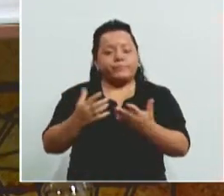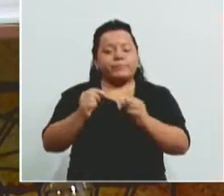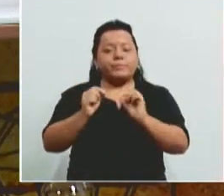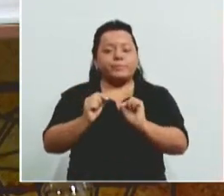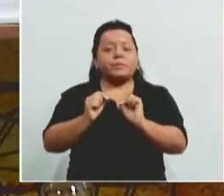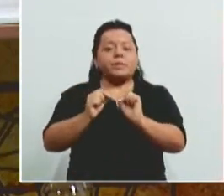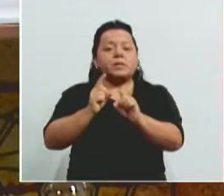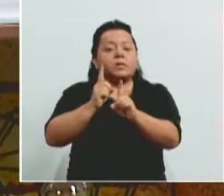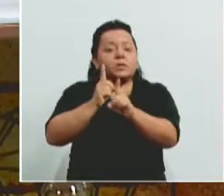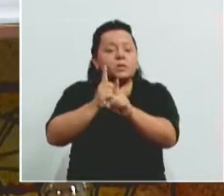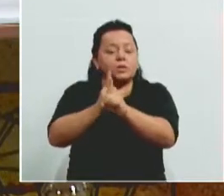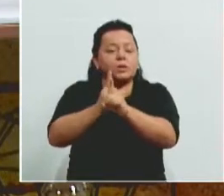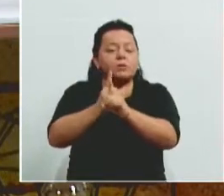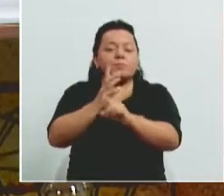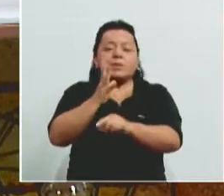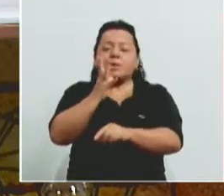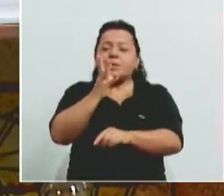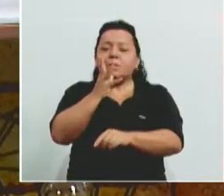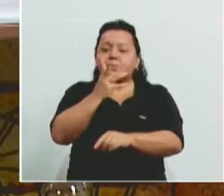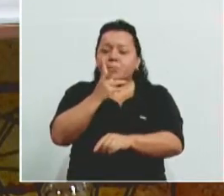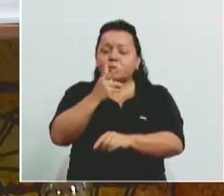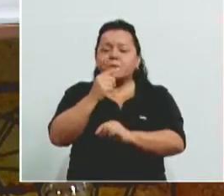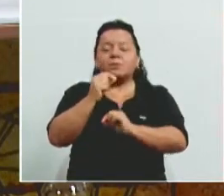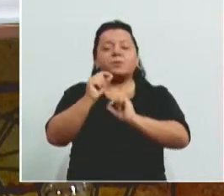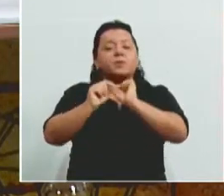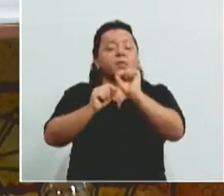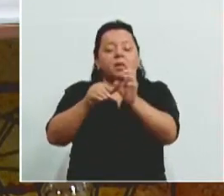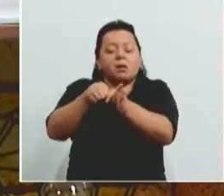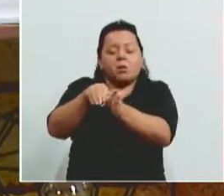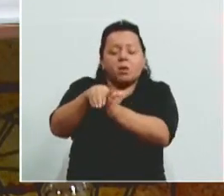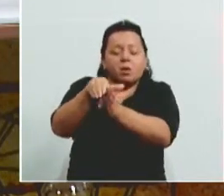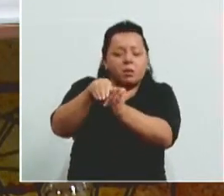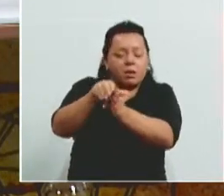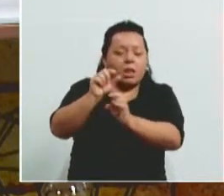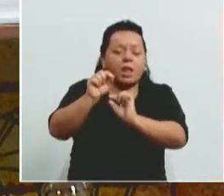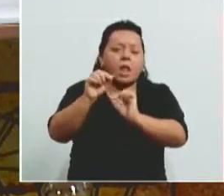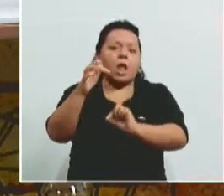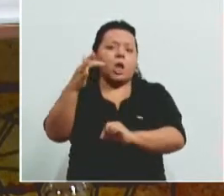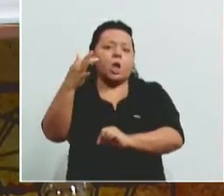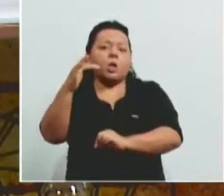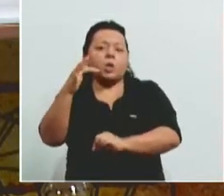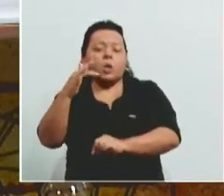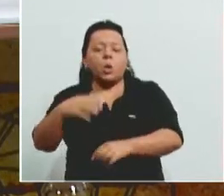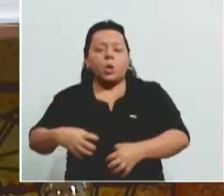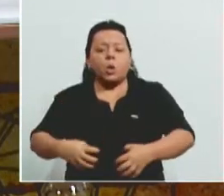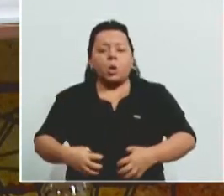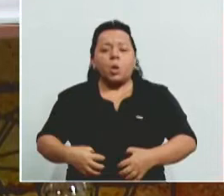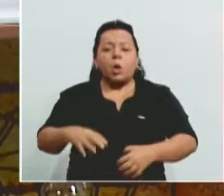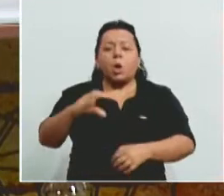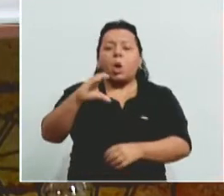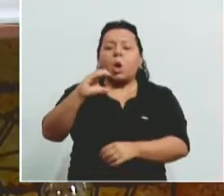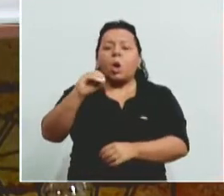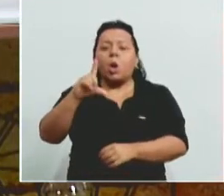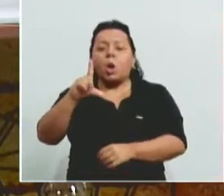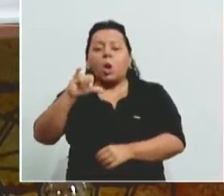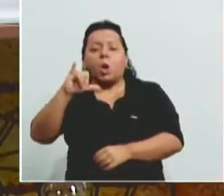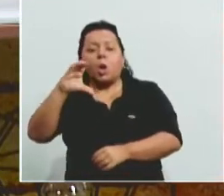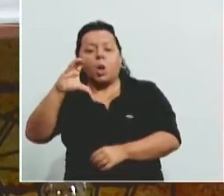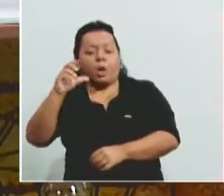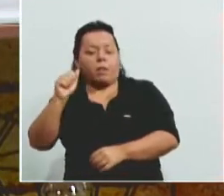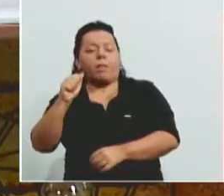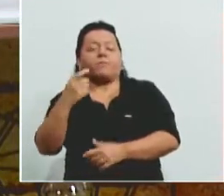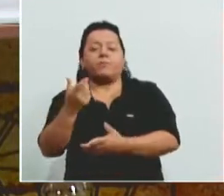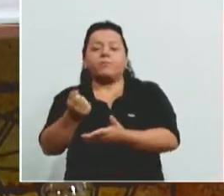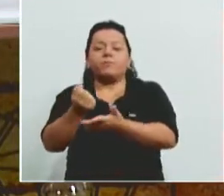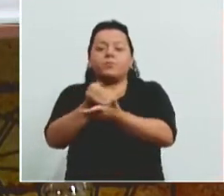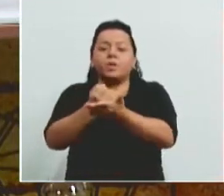tardio. Então, não é aconselhável, estou com dor de cólica, vou tomar anticoncepcional que melhora a minha dor de cólica.